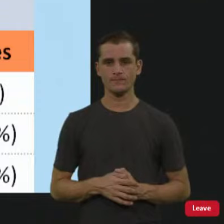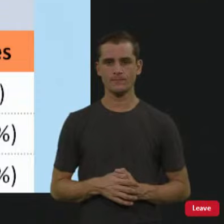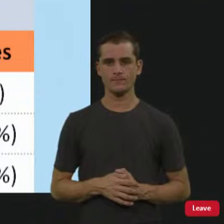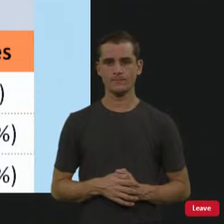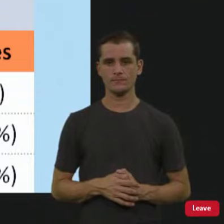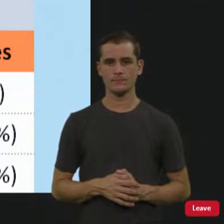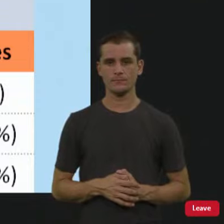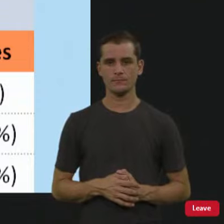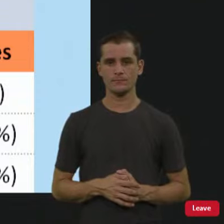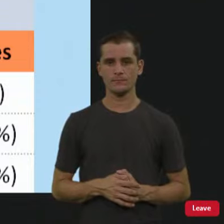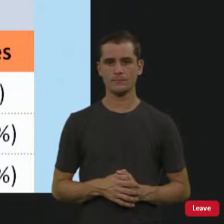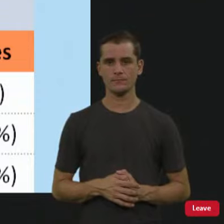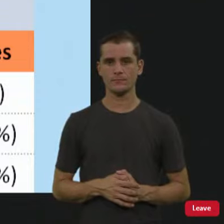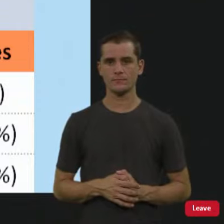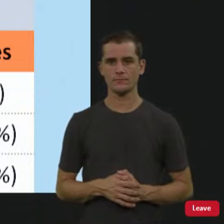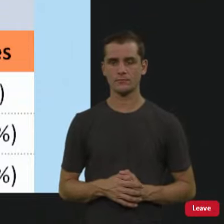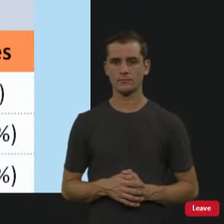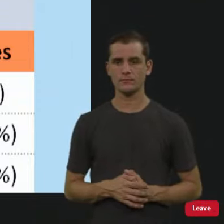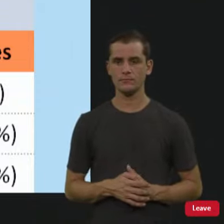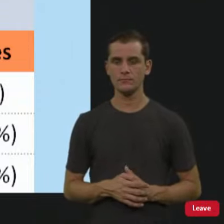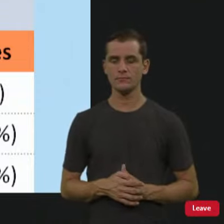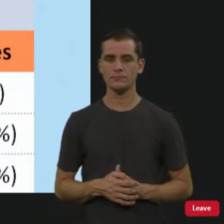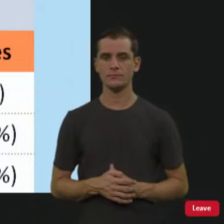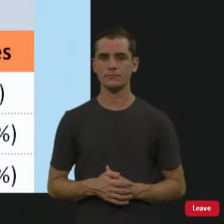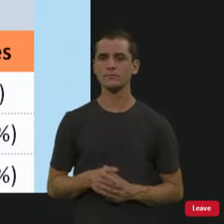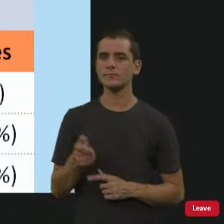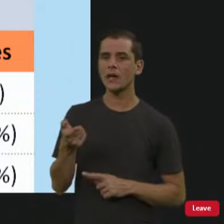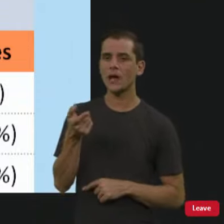Acho que eu perdi o controle aqui.